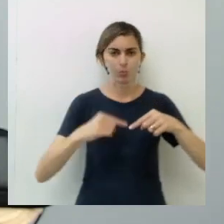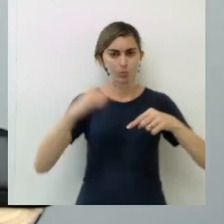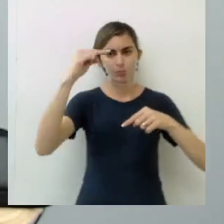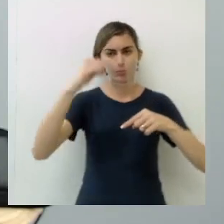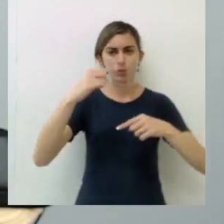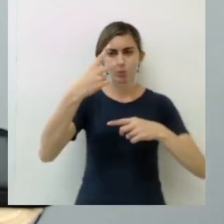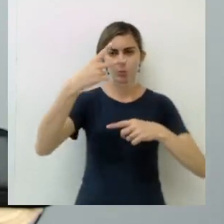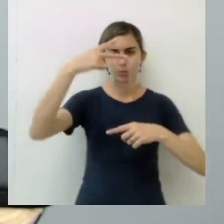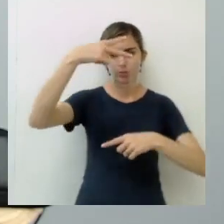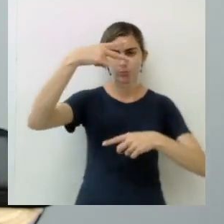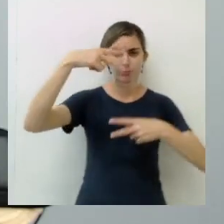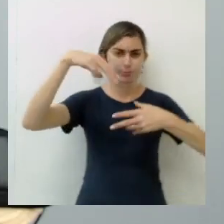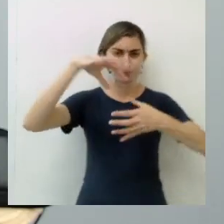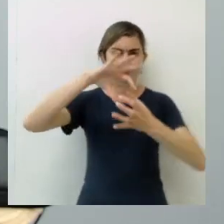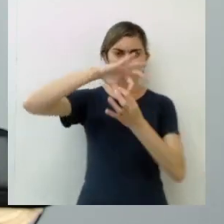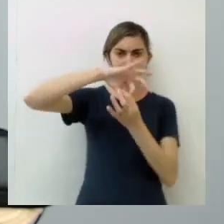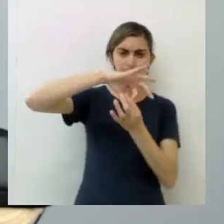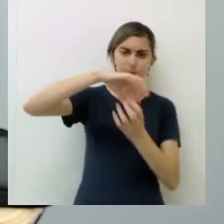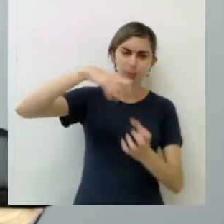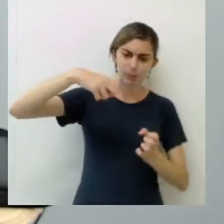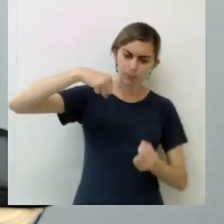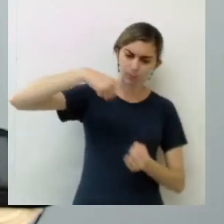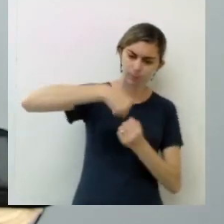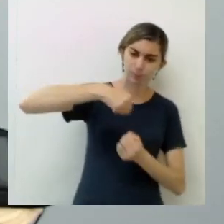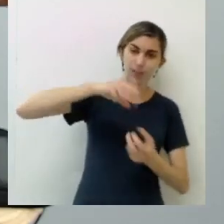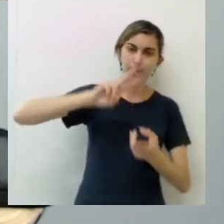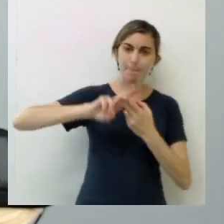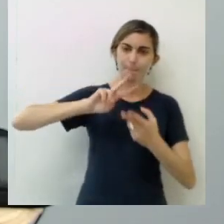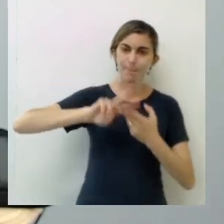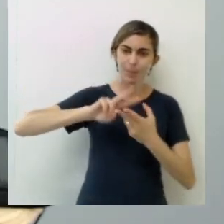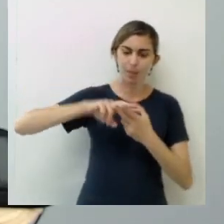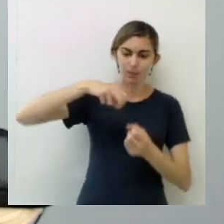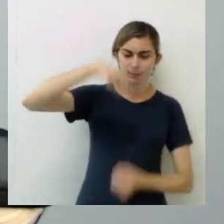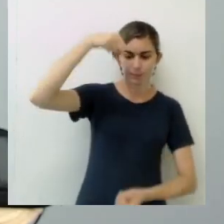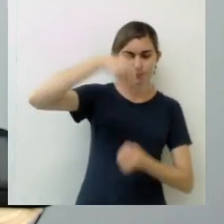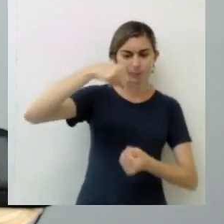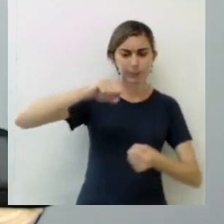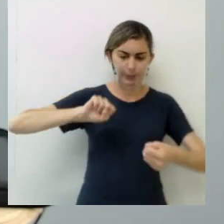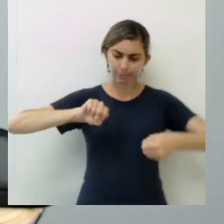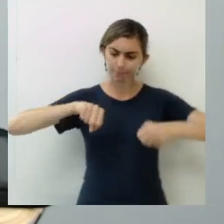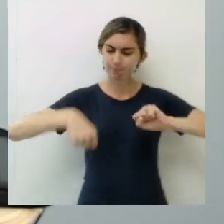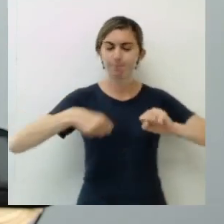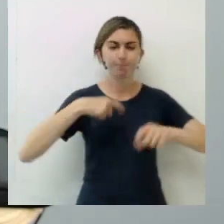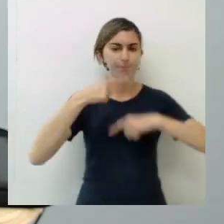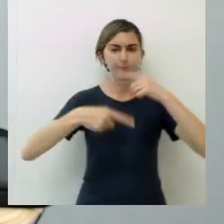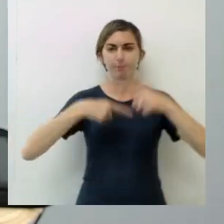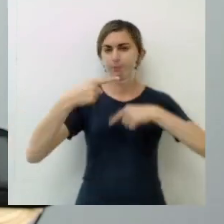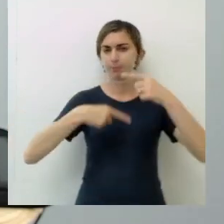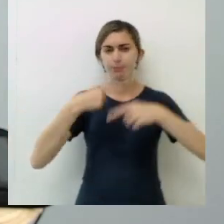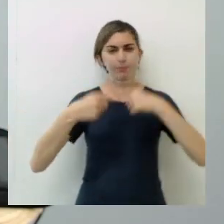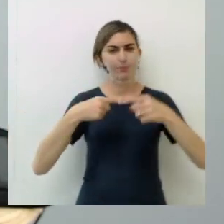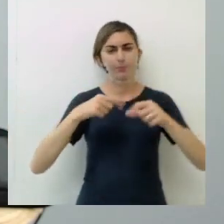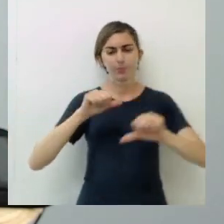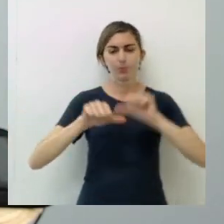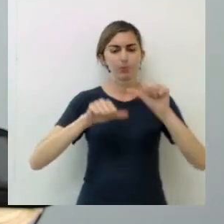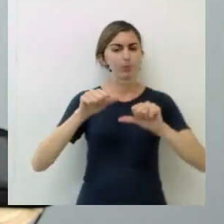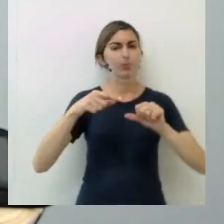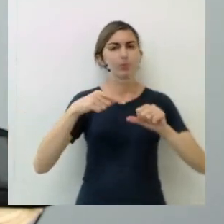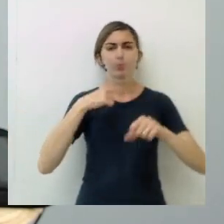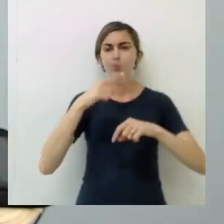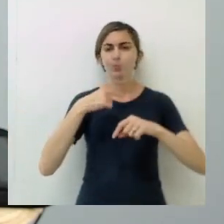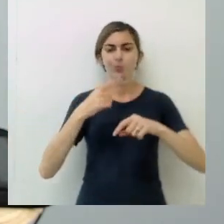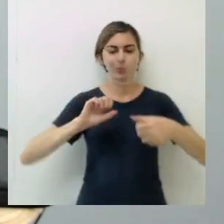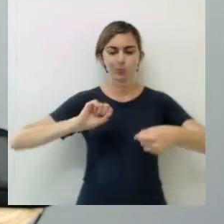eu tenho duas ligações prendendo ela, ou seja, eu tenho uma ligação π, um orbital π aí, impedindo